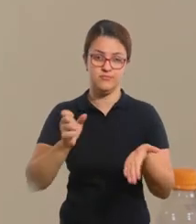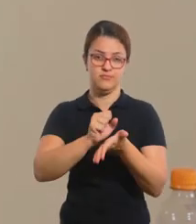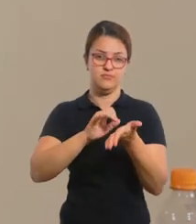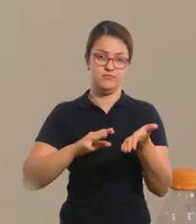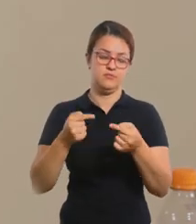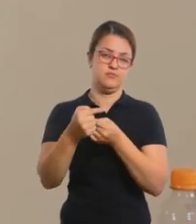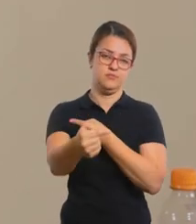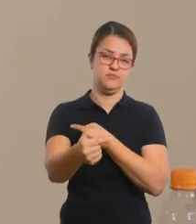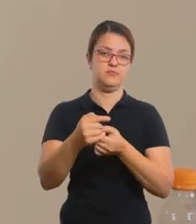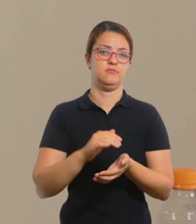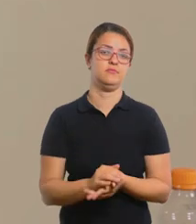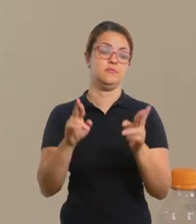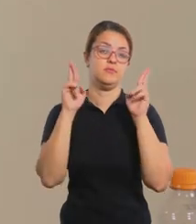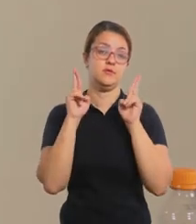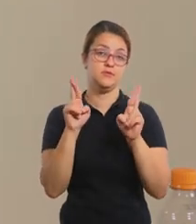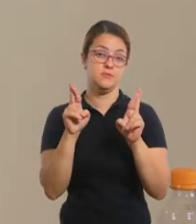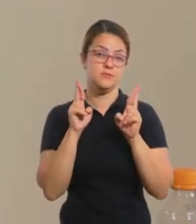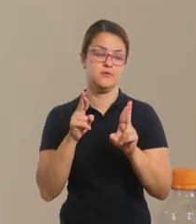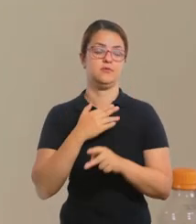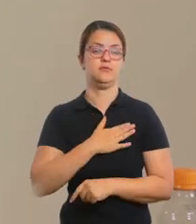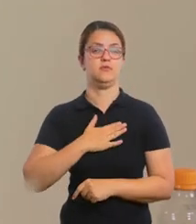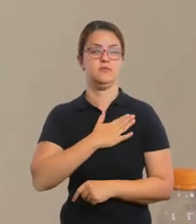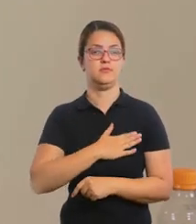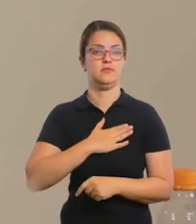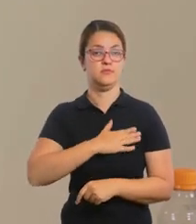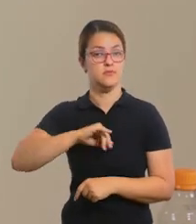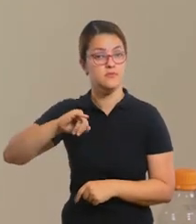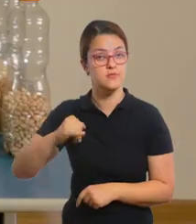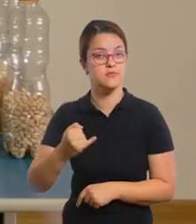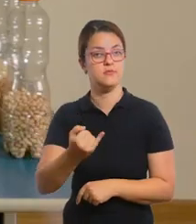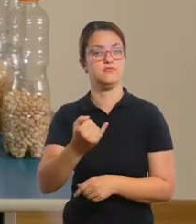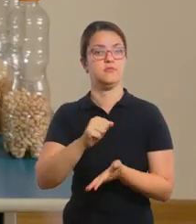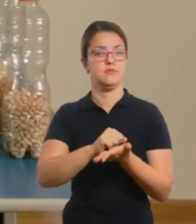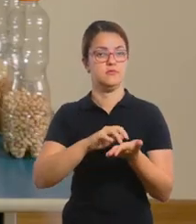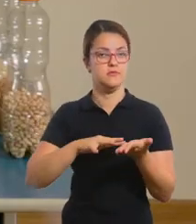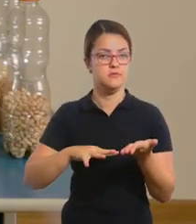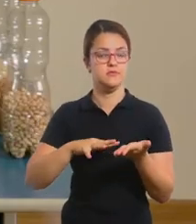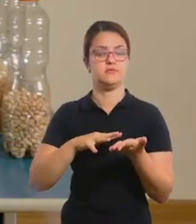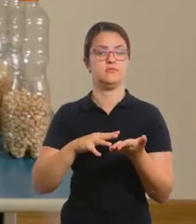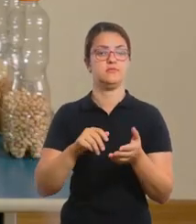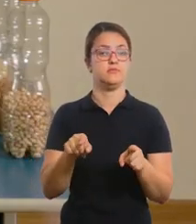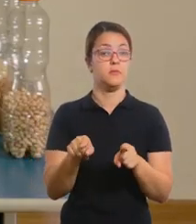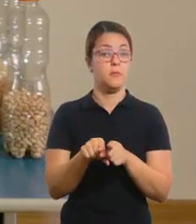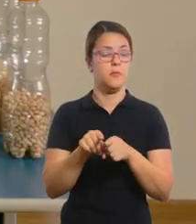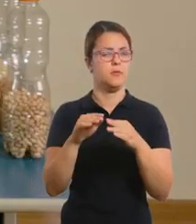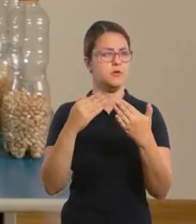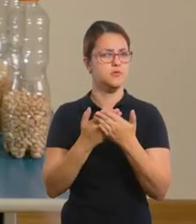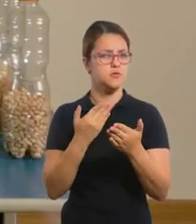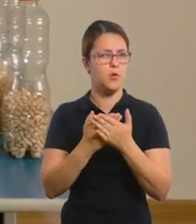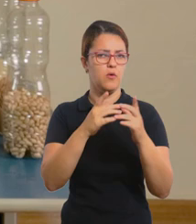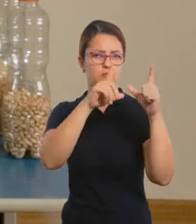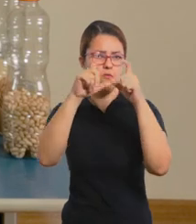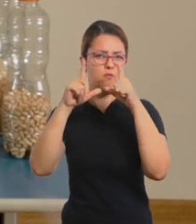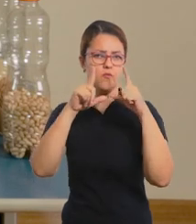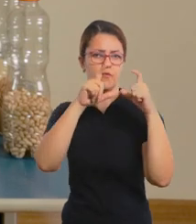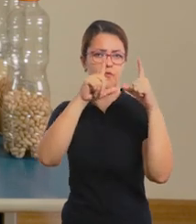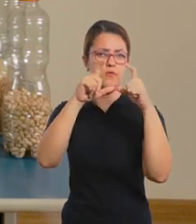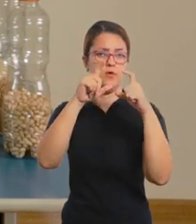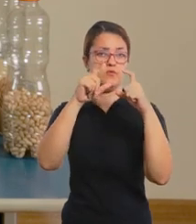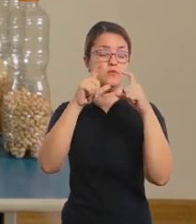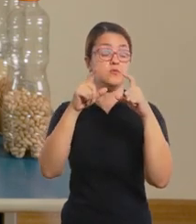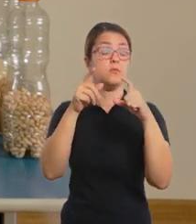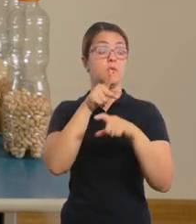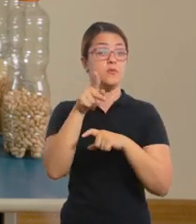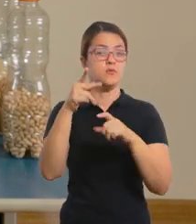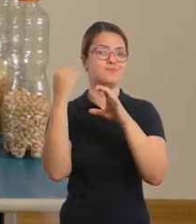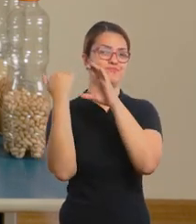Essas foram as atividades para essa semana. Espero que vocês tenham gostado. Realizem as atividades, mandem as fotos para as escolas, para as